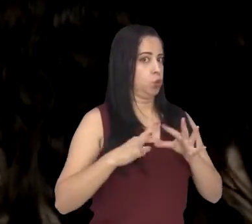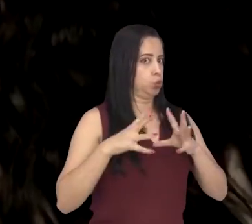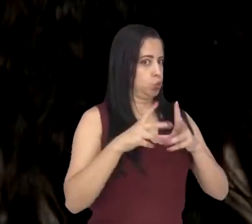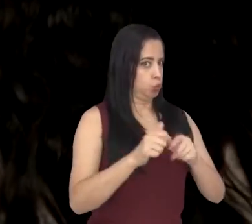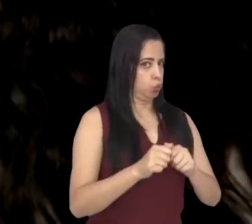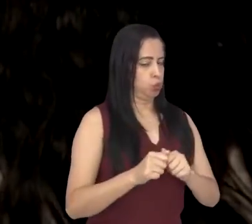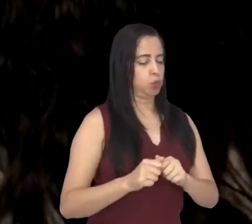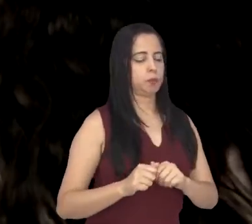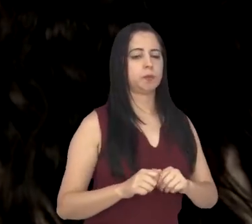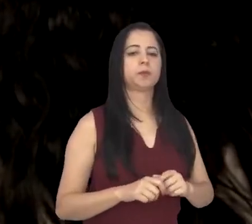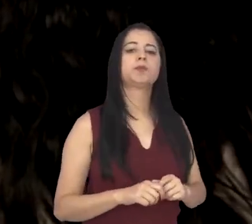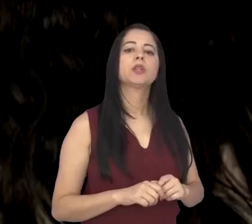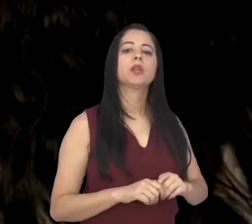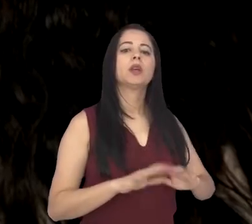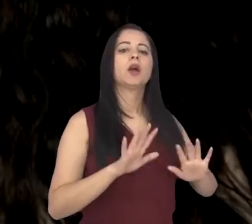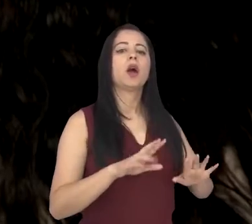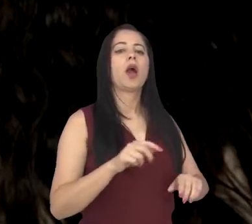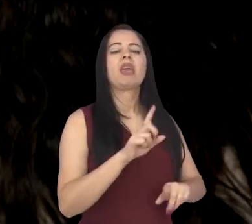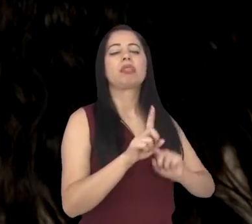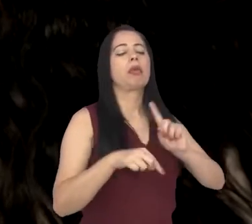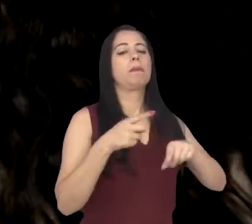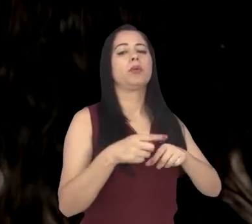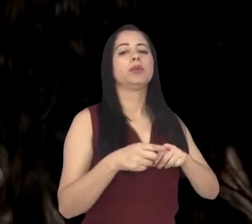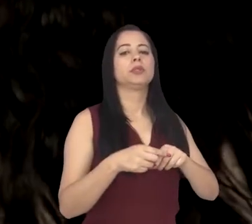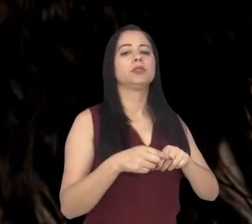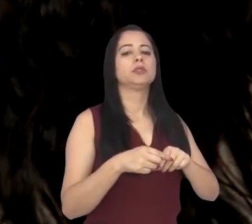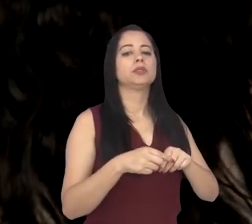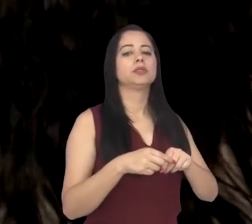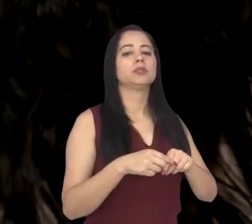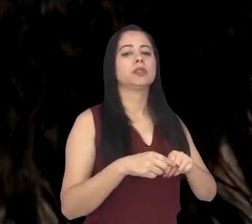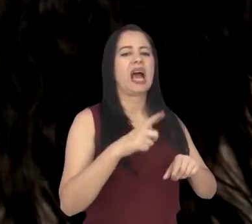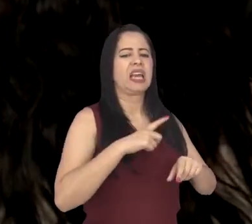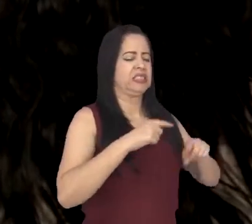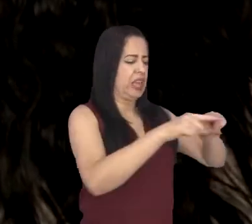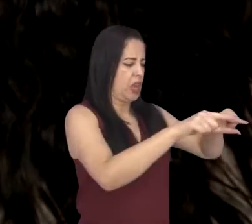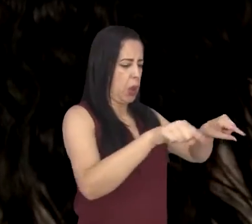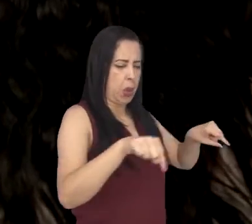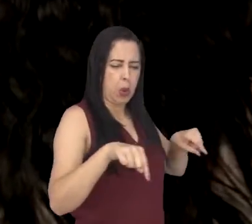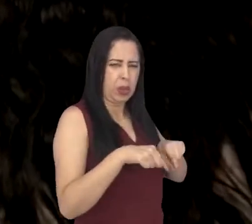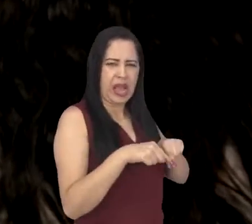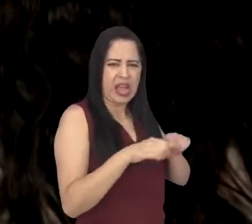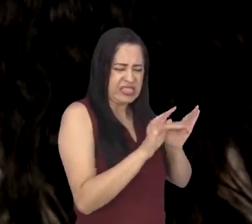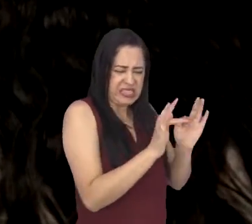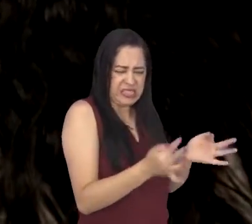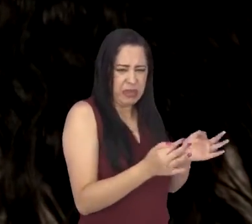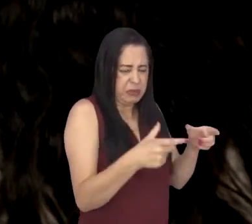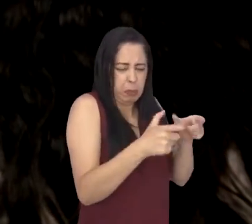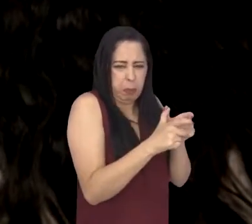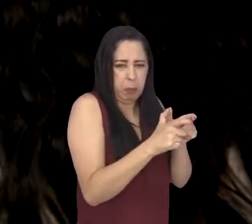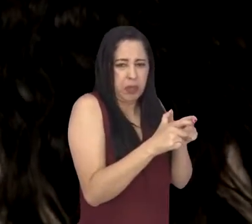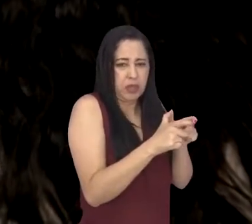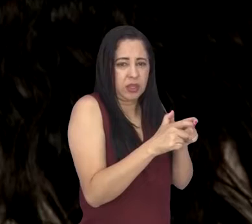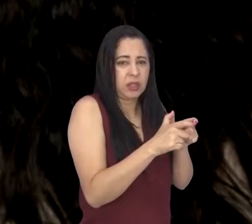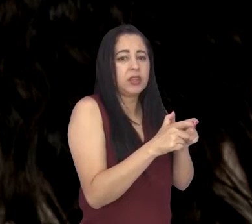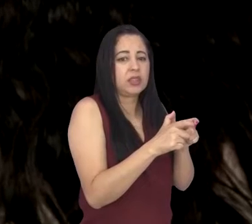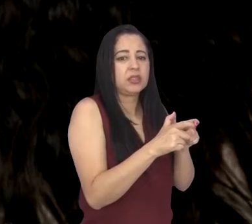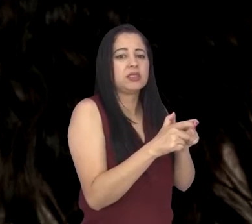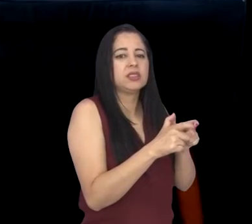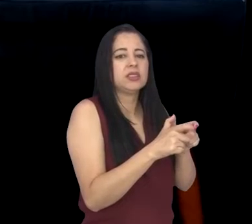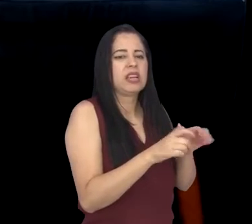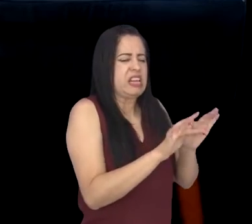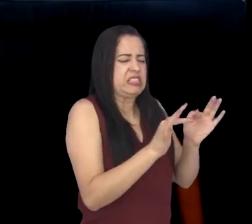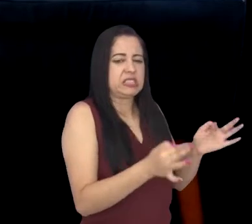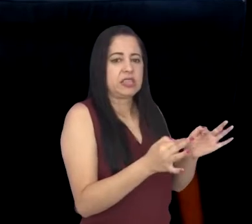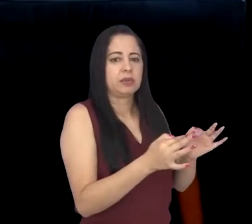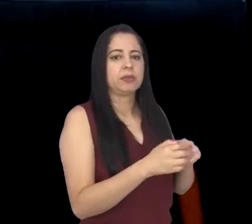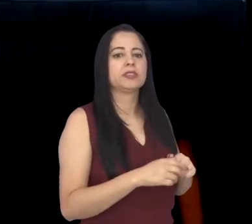minha voz. E aí eu subi lá onde era desse tamanho, um cubículo, menor que aqui. Essa parte que lá,